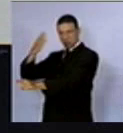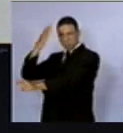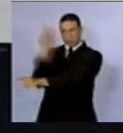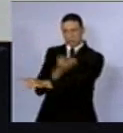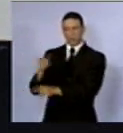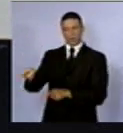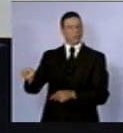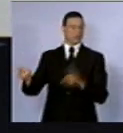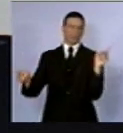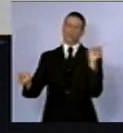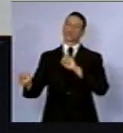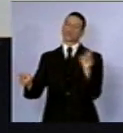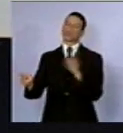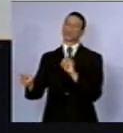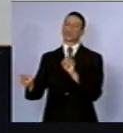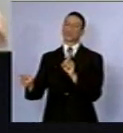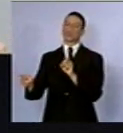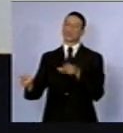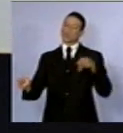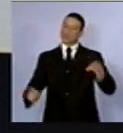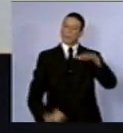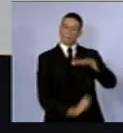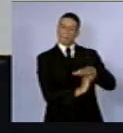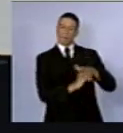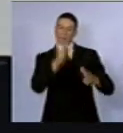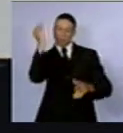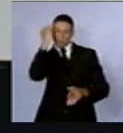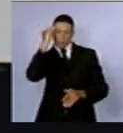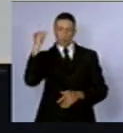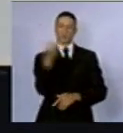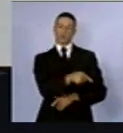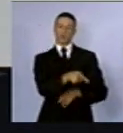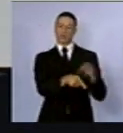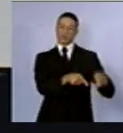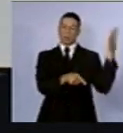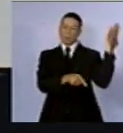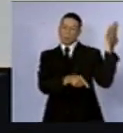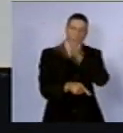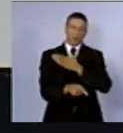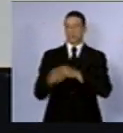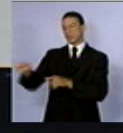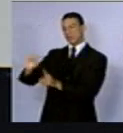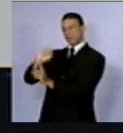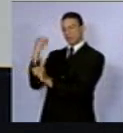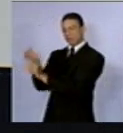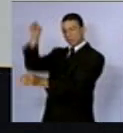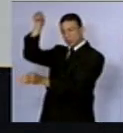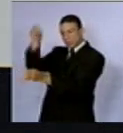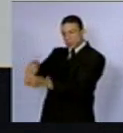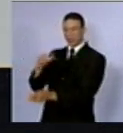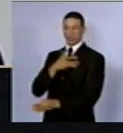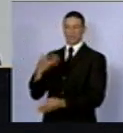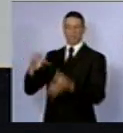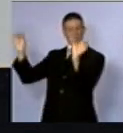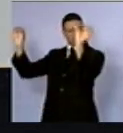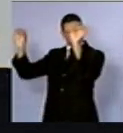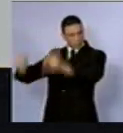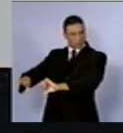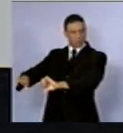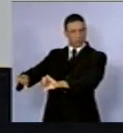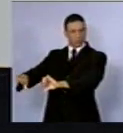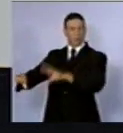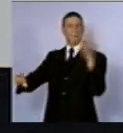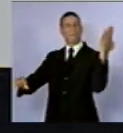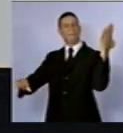que vai mostrar aqui é que estão sendo o preço está sendo prejudicado a saúde na verdade a prova